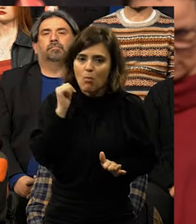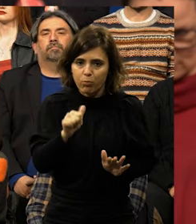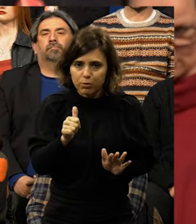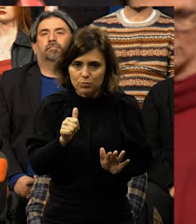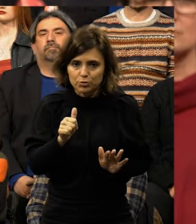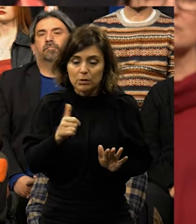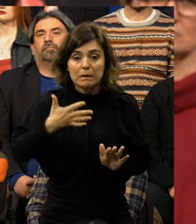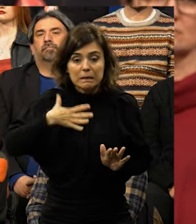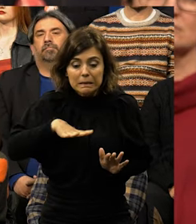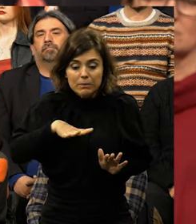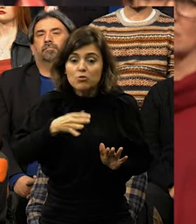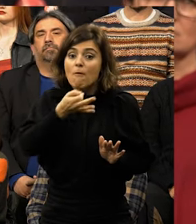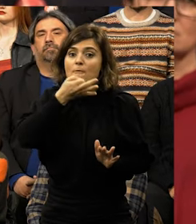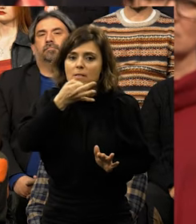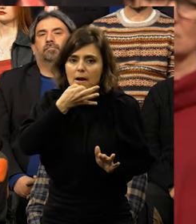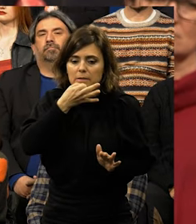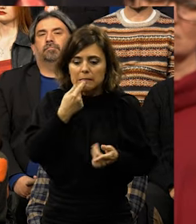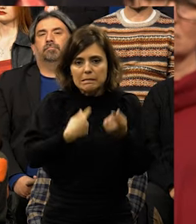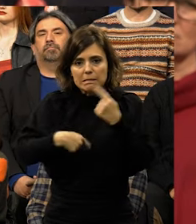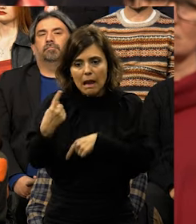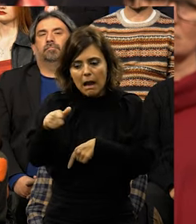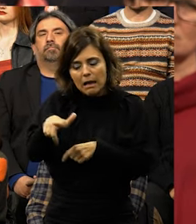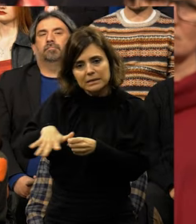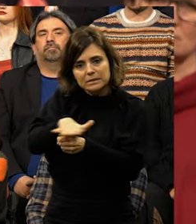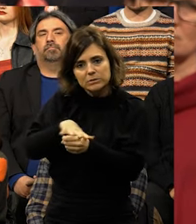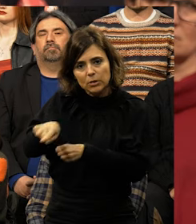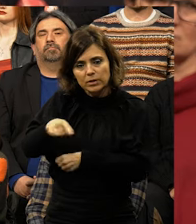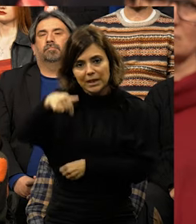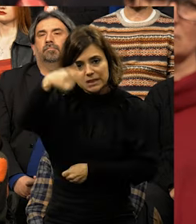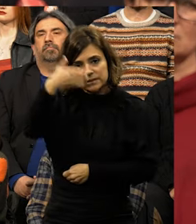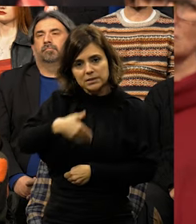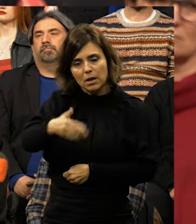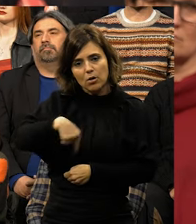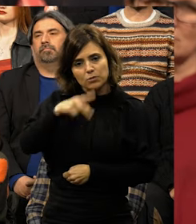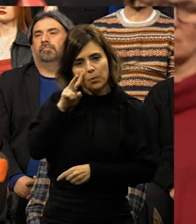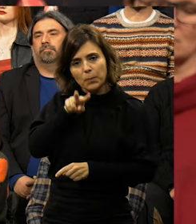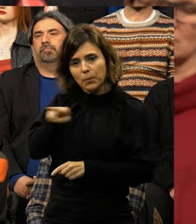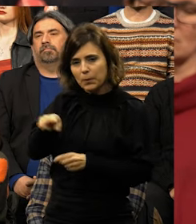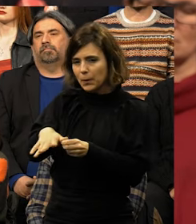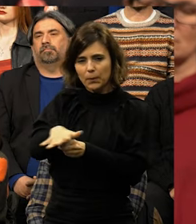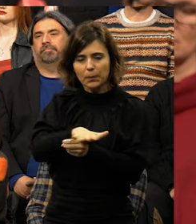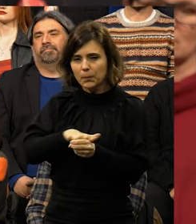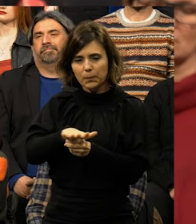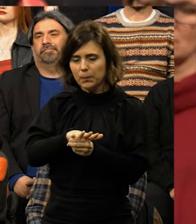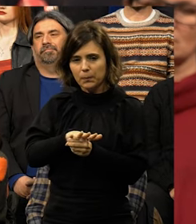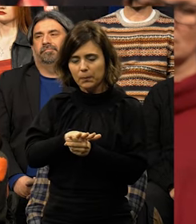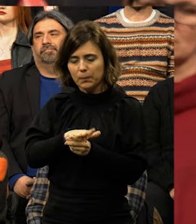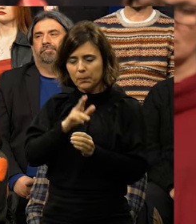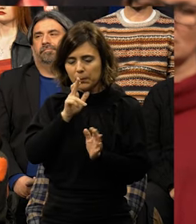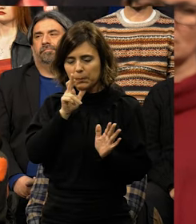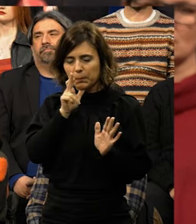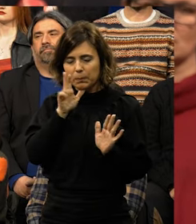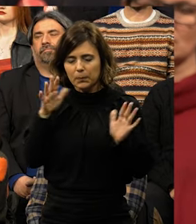por isso F esta impensável operada pelo Estado de